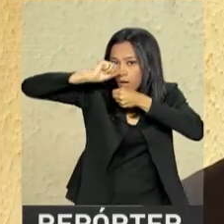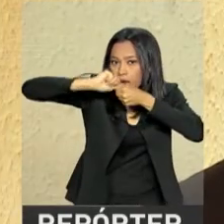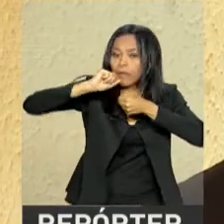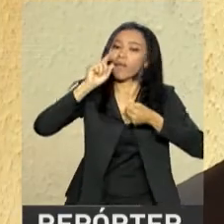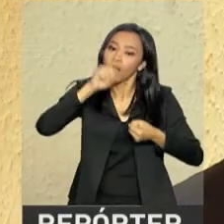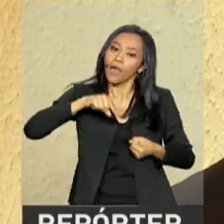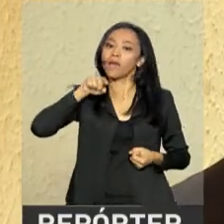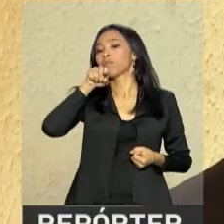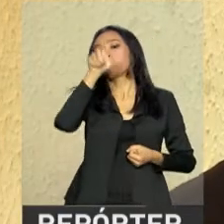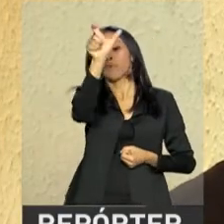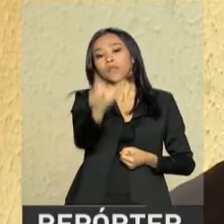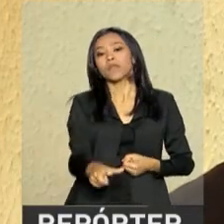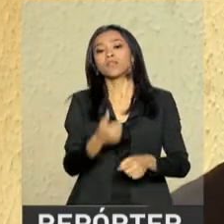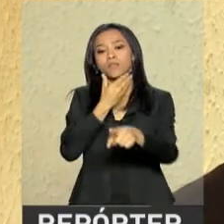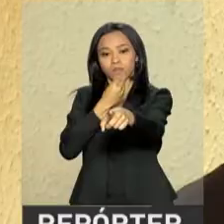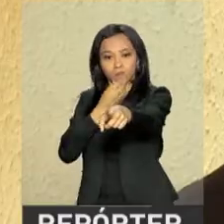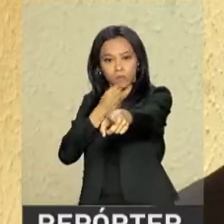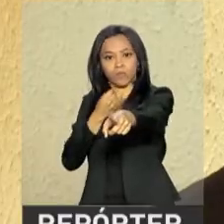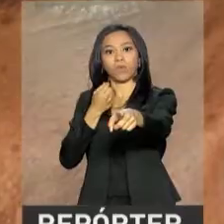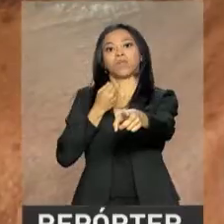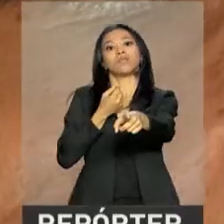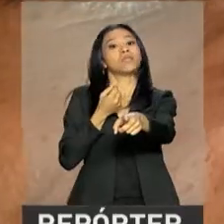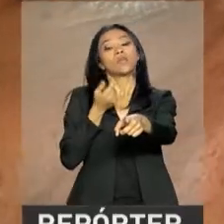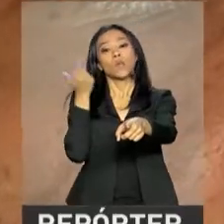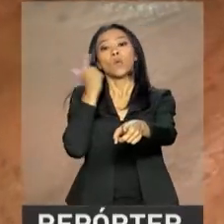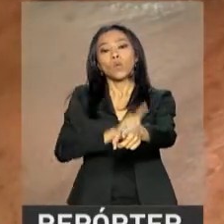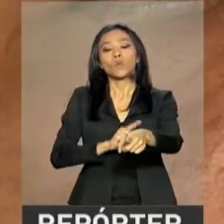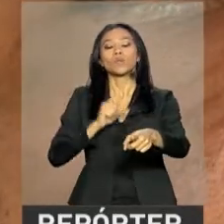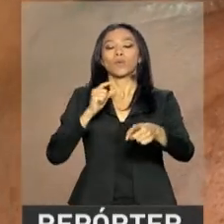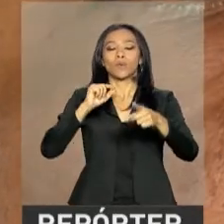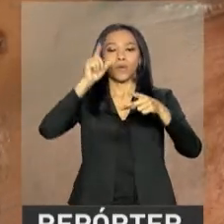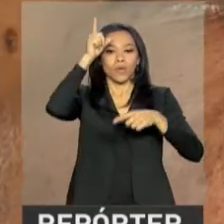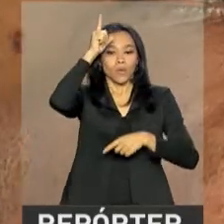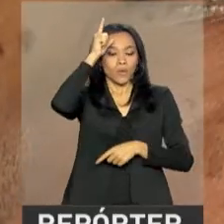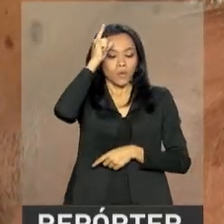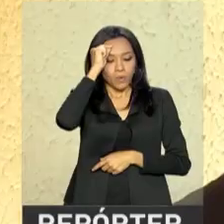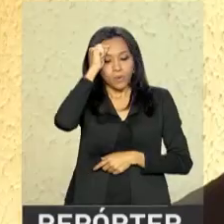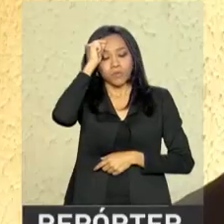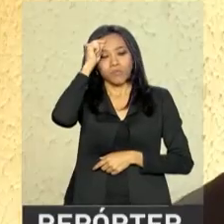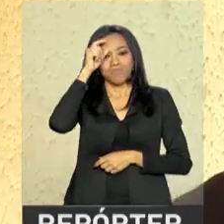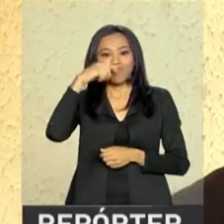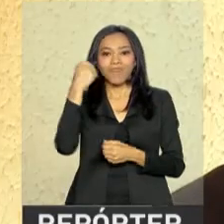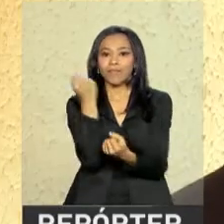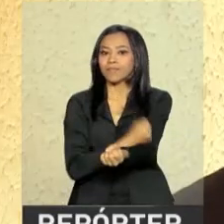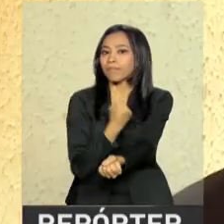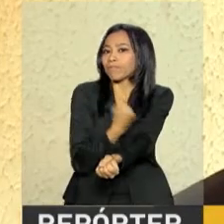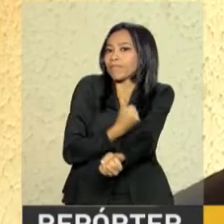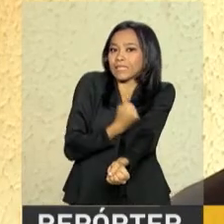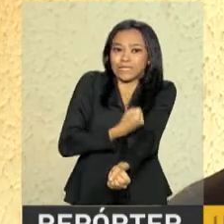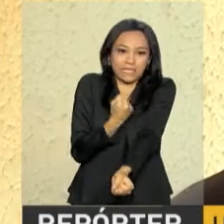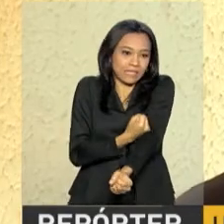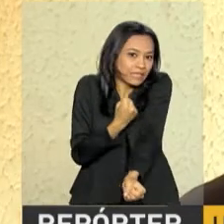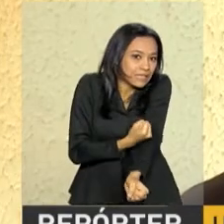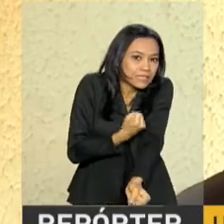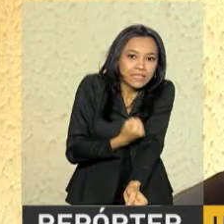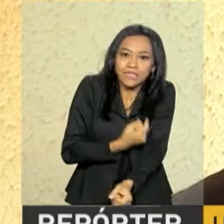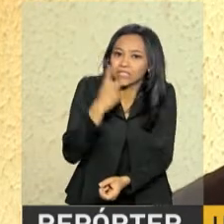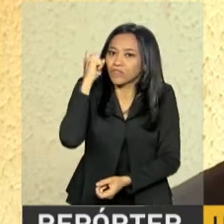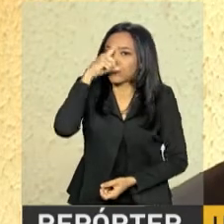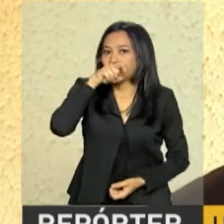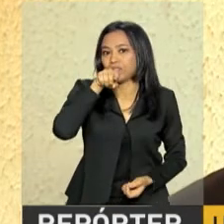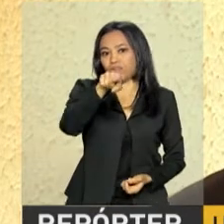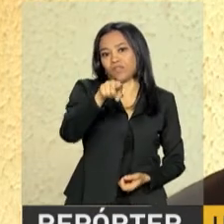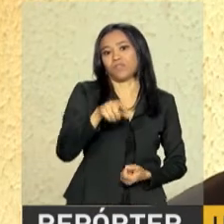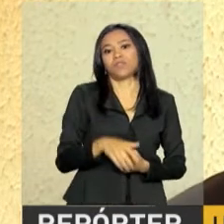entidades que este eletricista encontrou espaço para superar a dependência tinha se tornado é caro e difícil